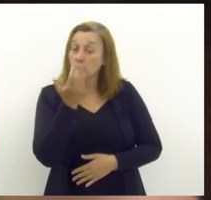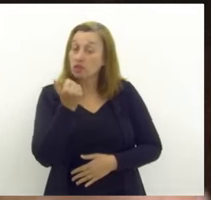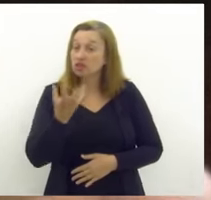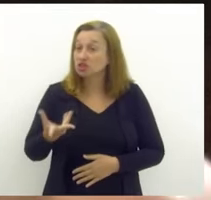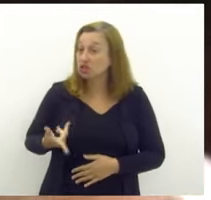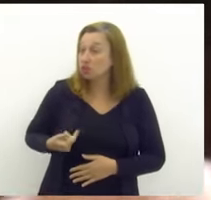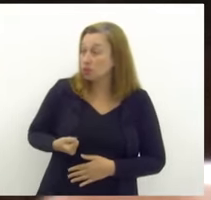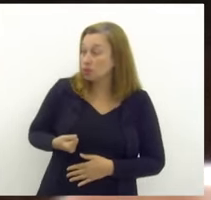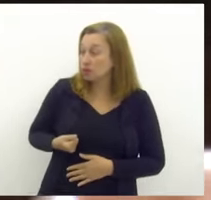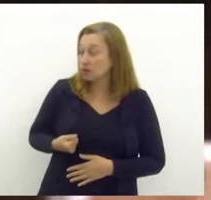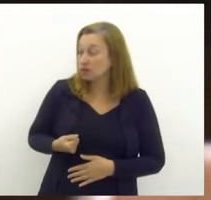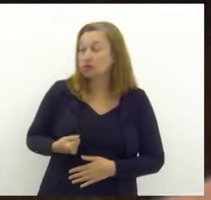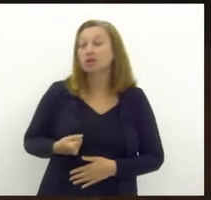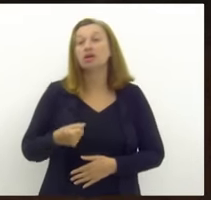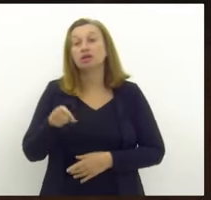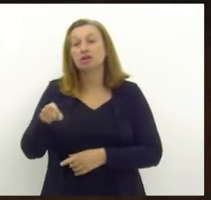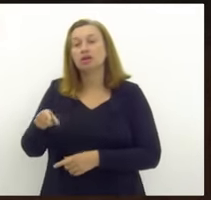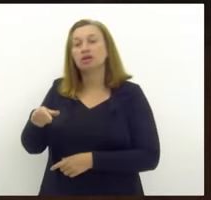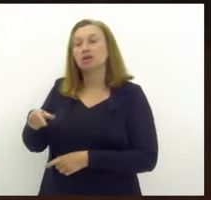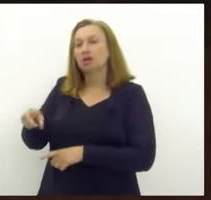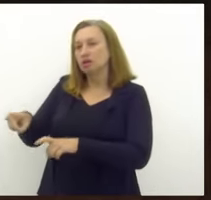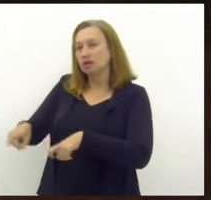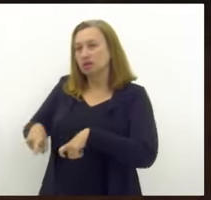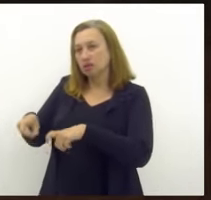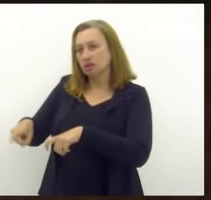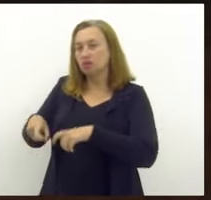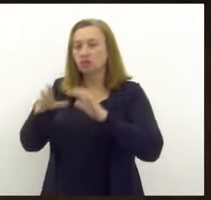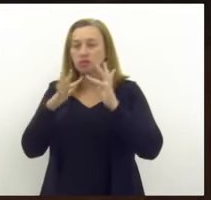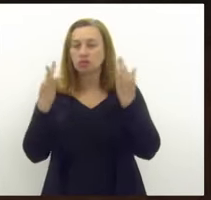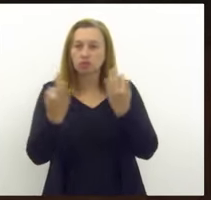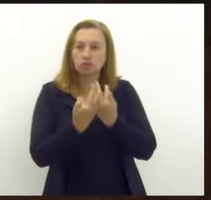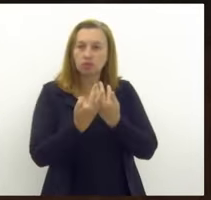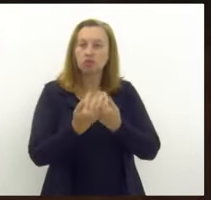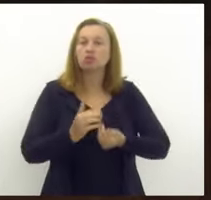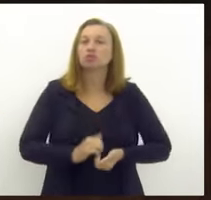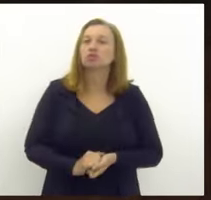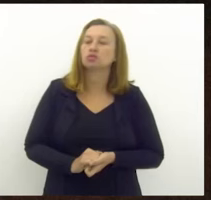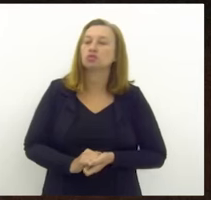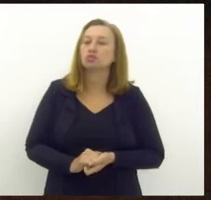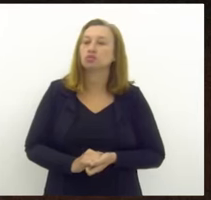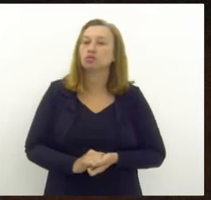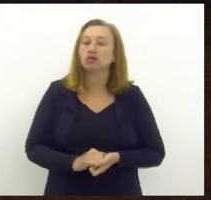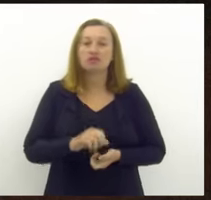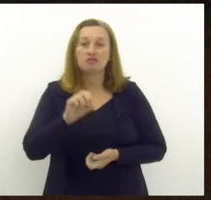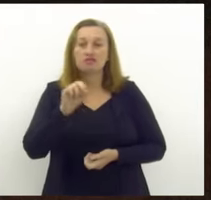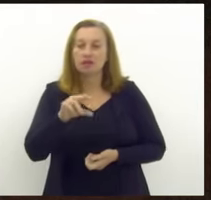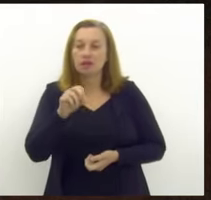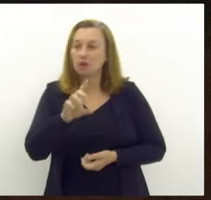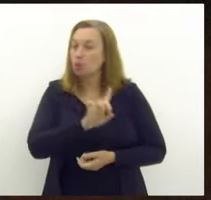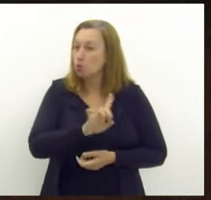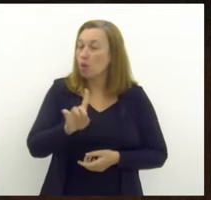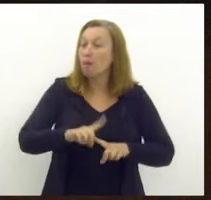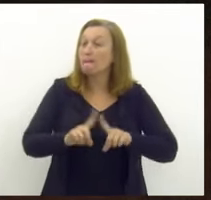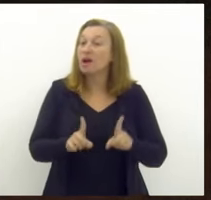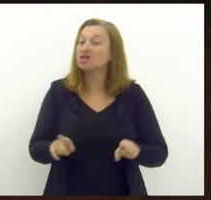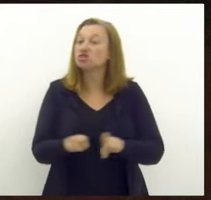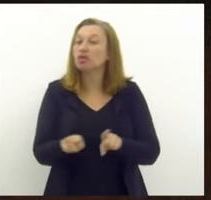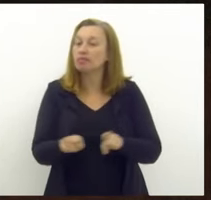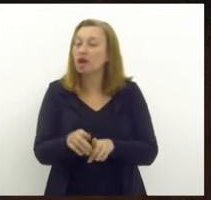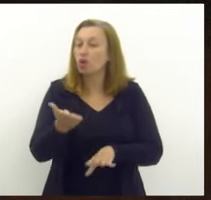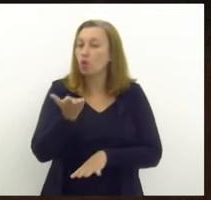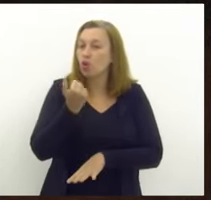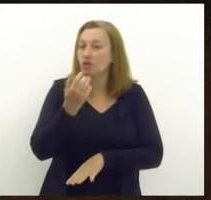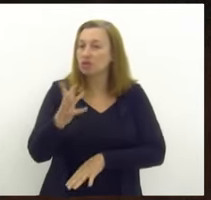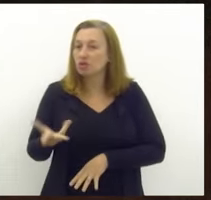qualidade da Agricultura Familiar da do pequeno agricultor sem veneno mas também trazendo um elemento que é